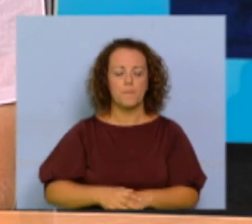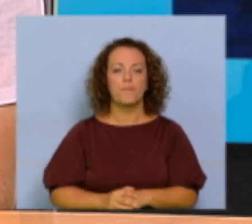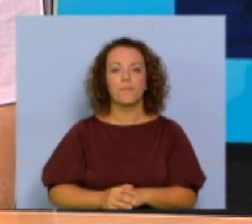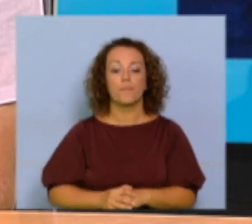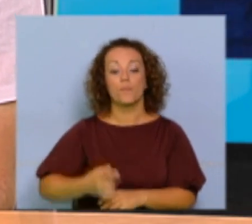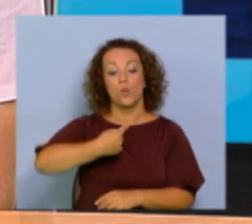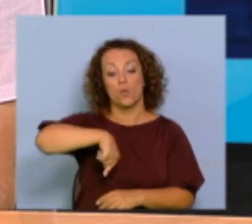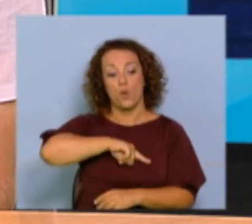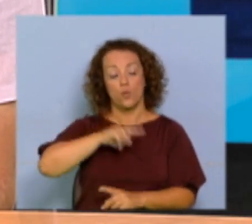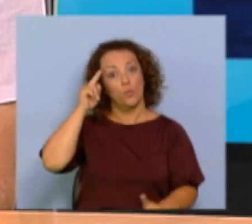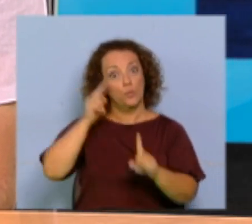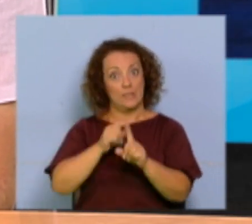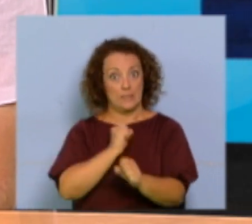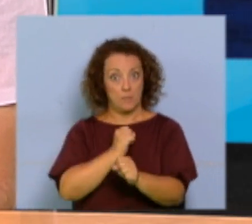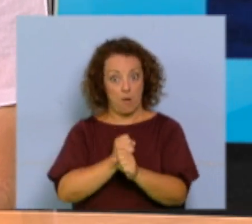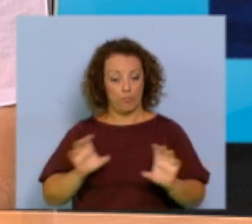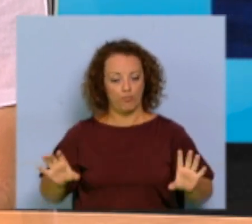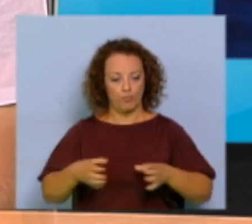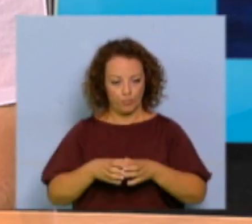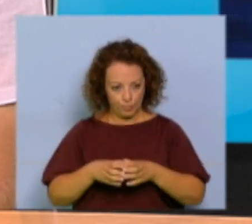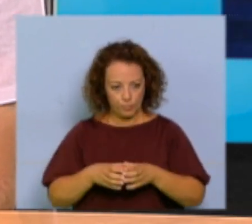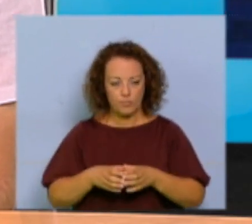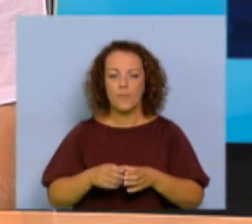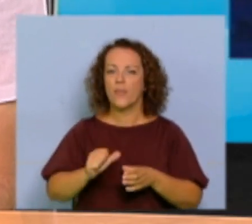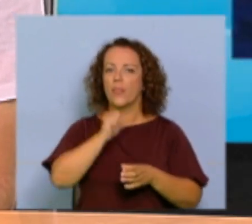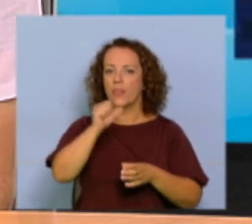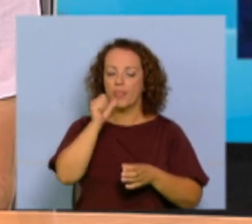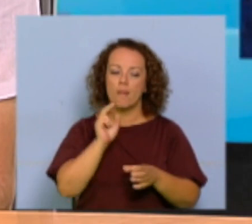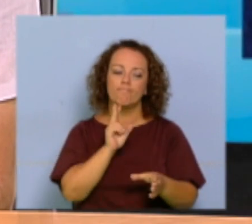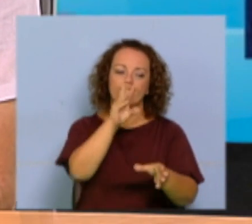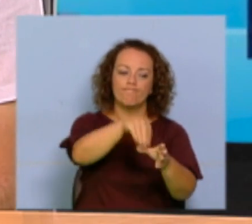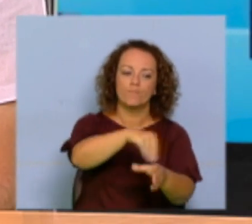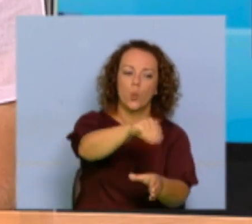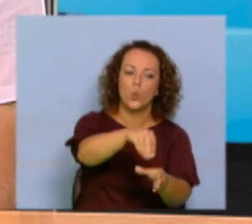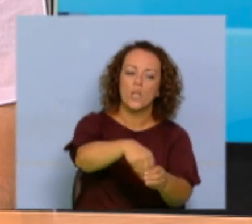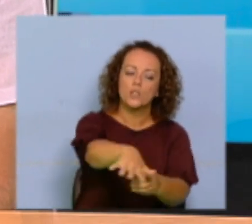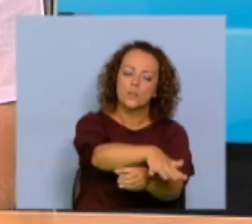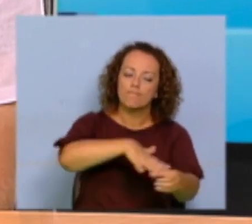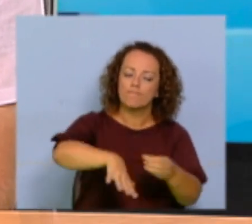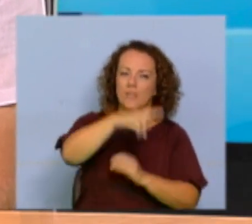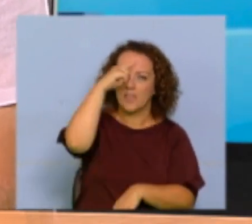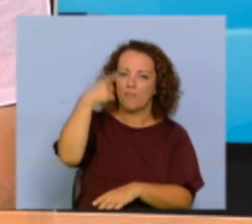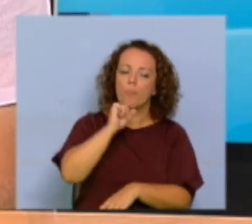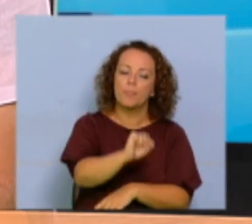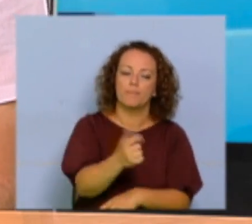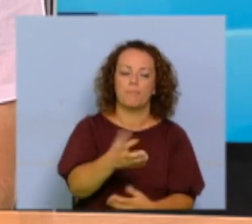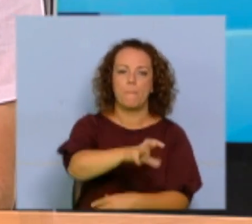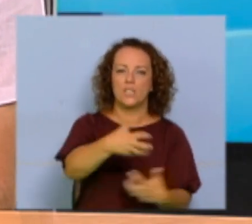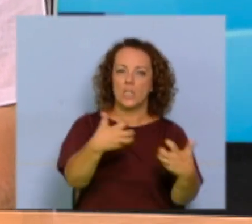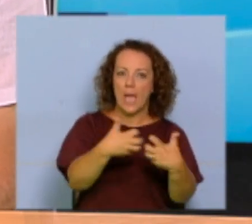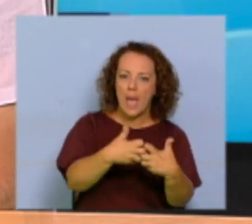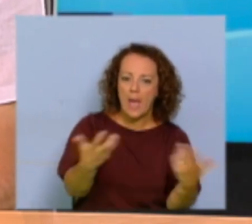regra geral, são realizadas em contextos de muita dificuldade. Contextos onde há guerra, onde há